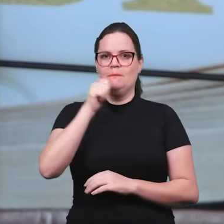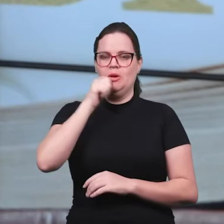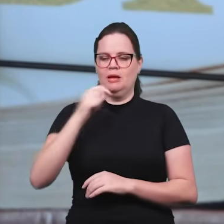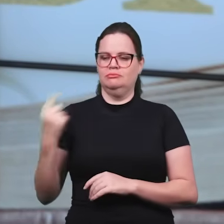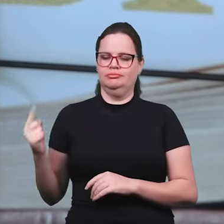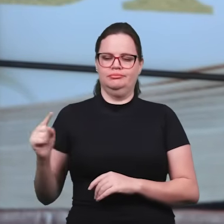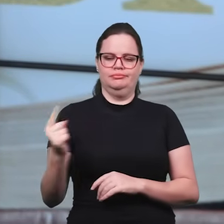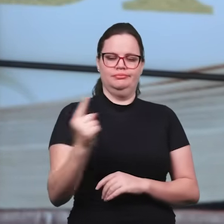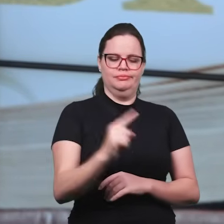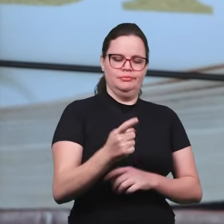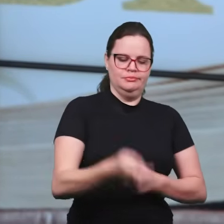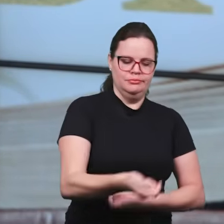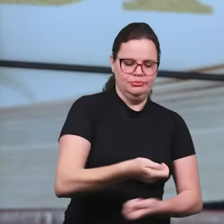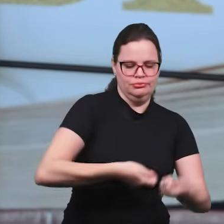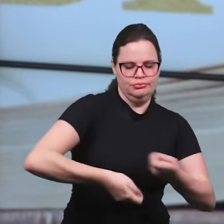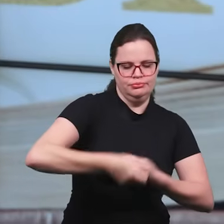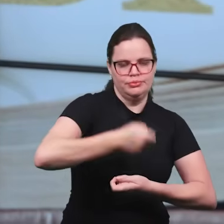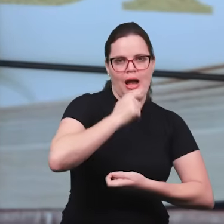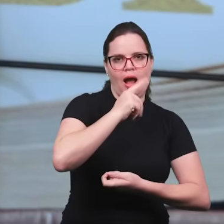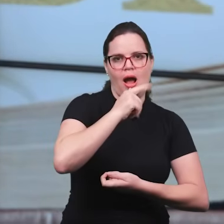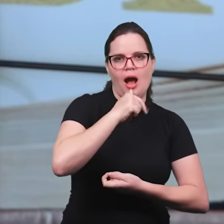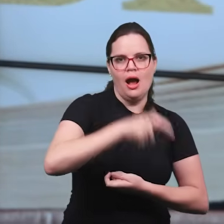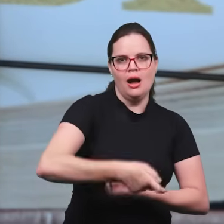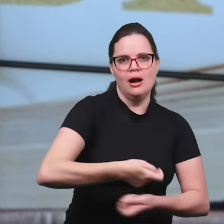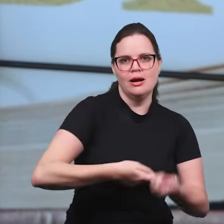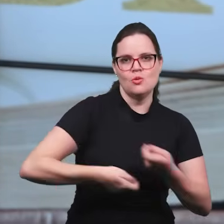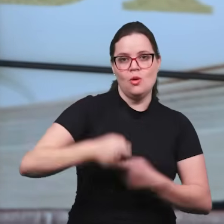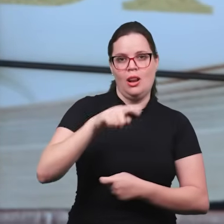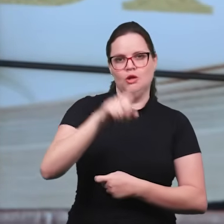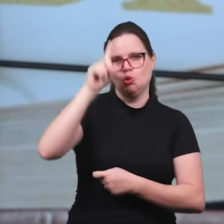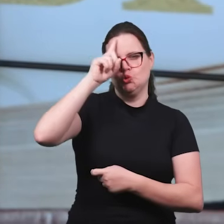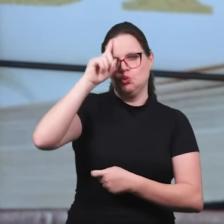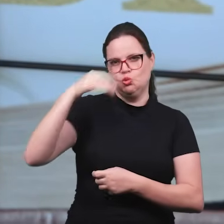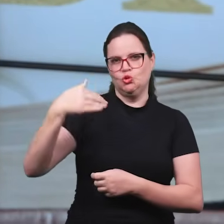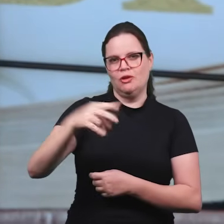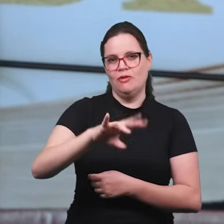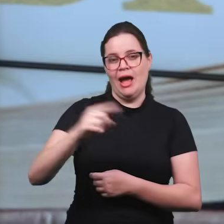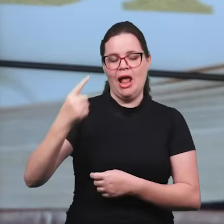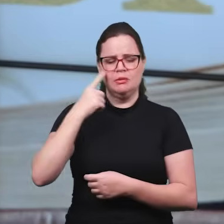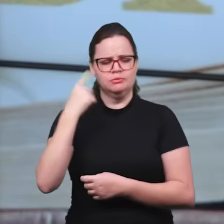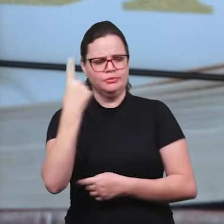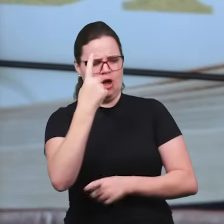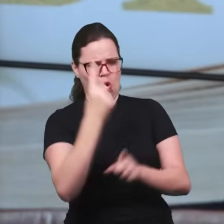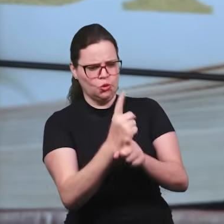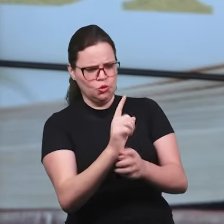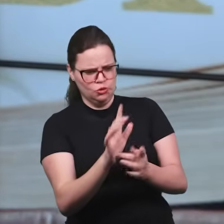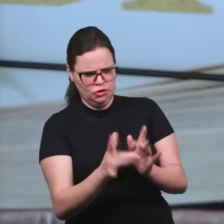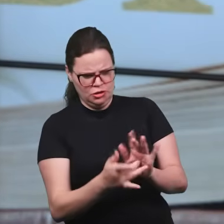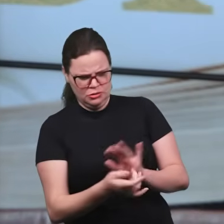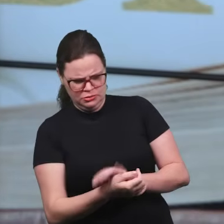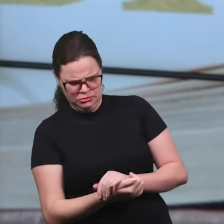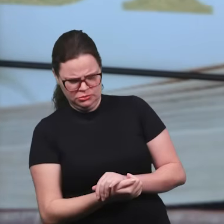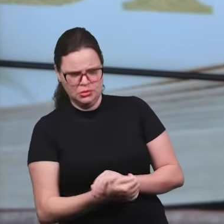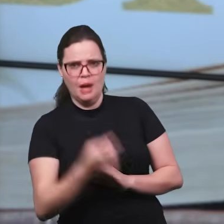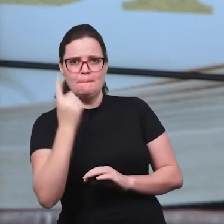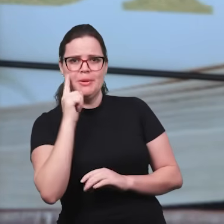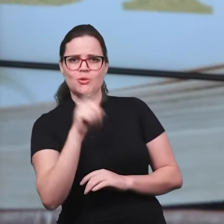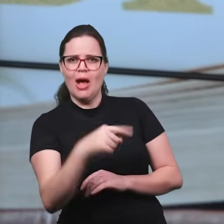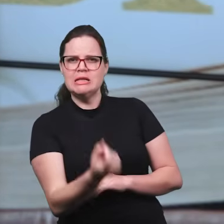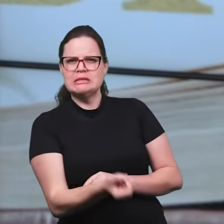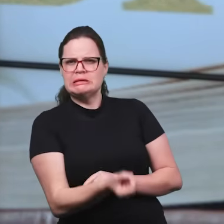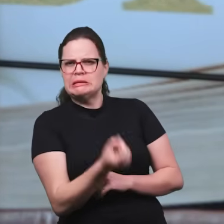poço diariamente, buscar água, e ali ela travou aquele diálogo com Jesus, acreditando tratar-se de uma